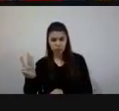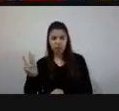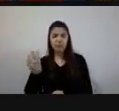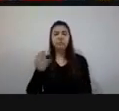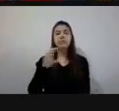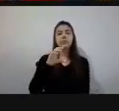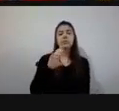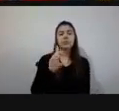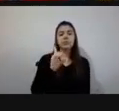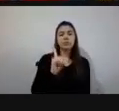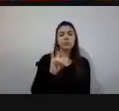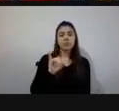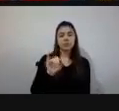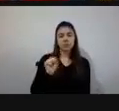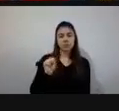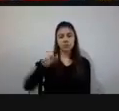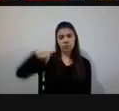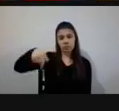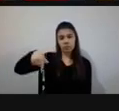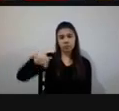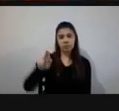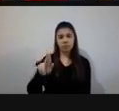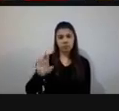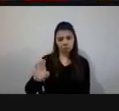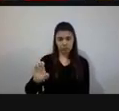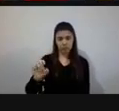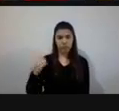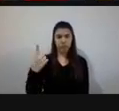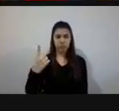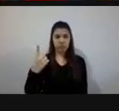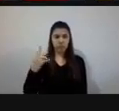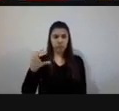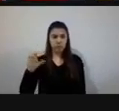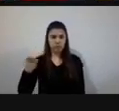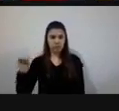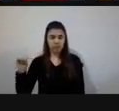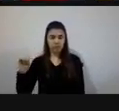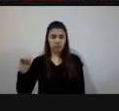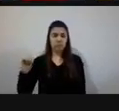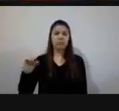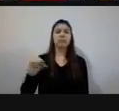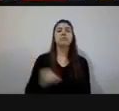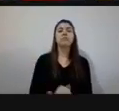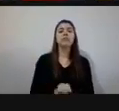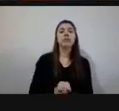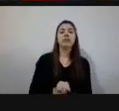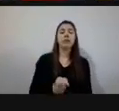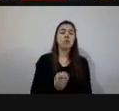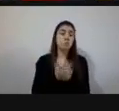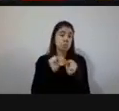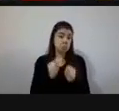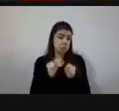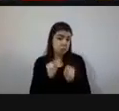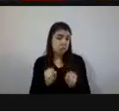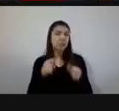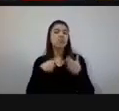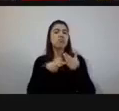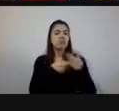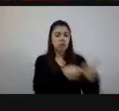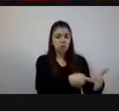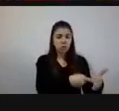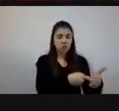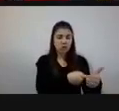buscador. Coloca os dados lá, dá para fazer de maneira anônima também, quando não quer aparecer, né? Então, os canais de contato